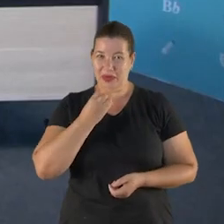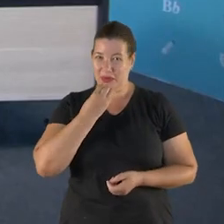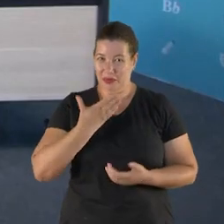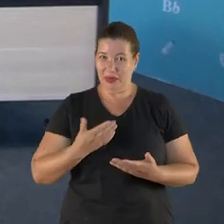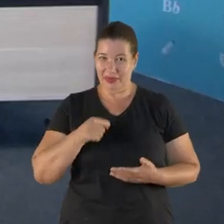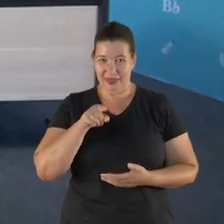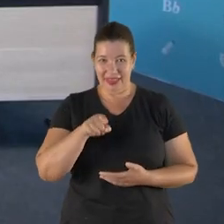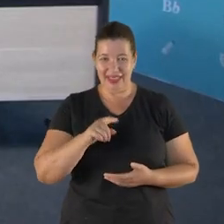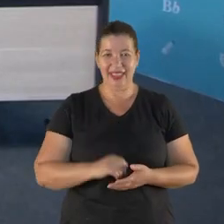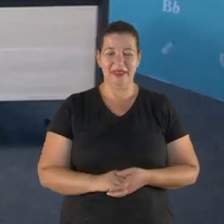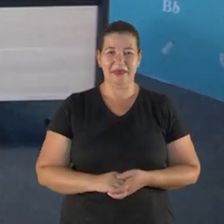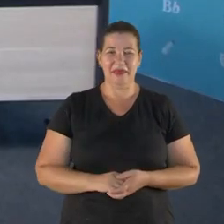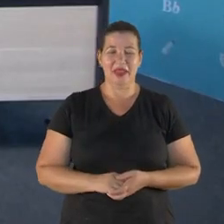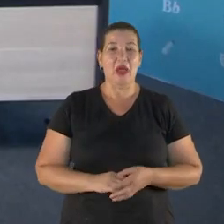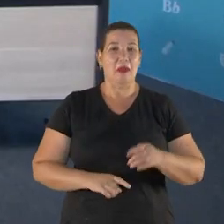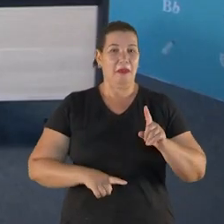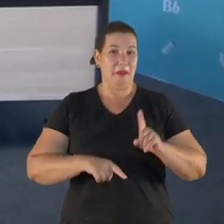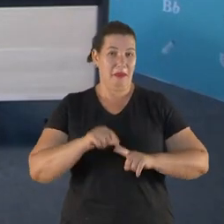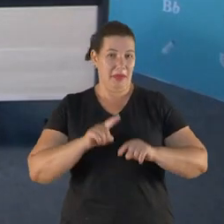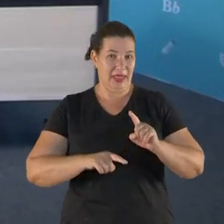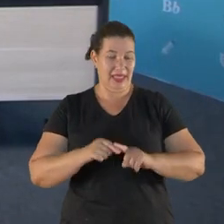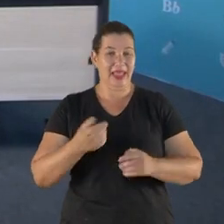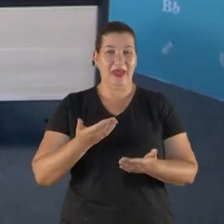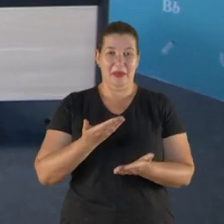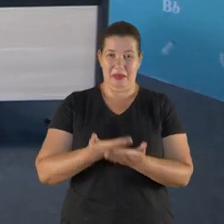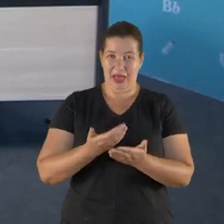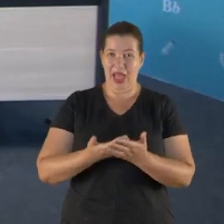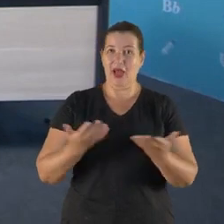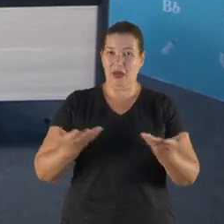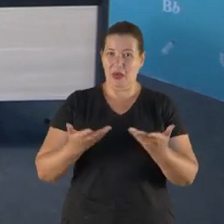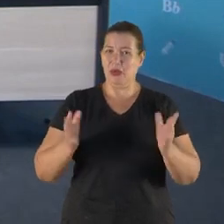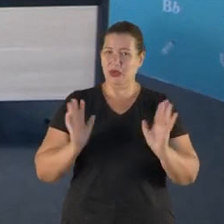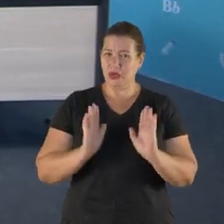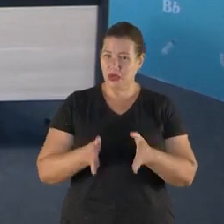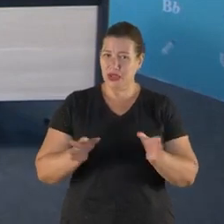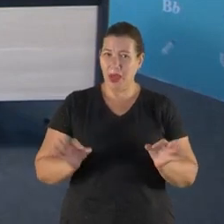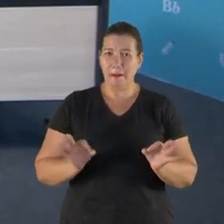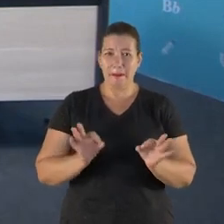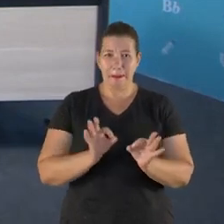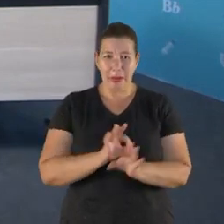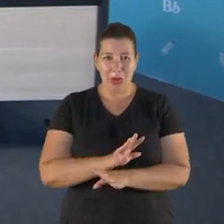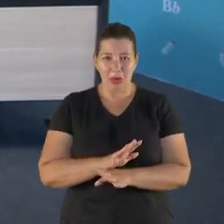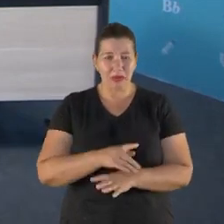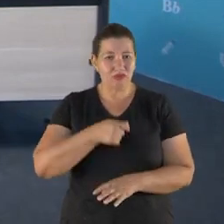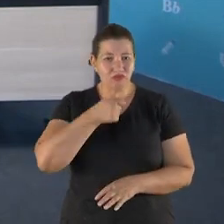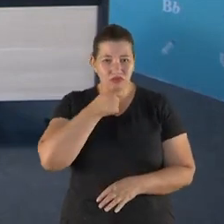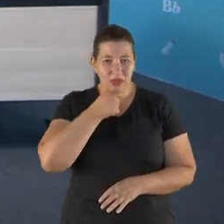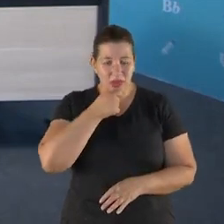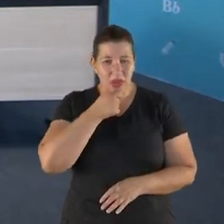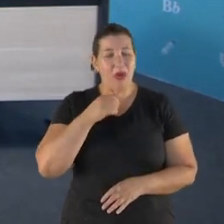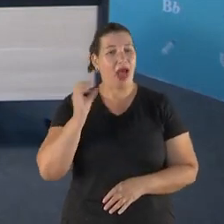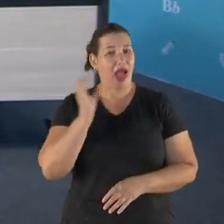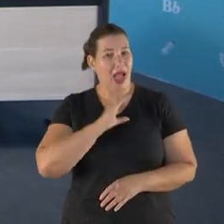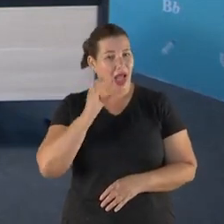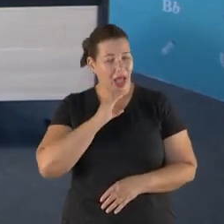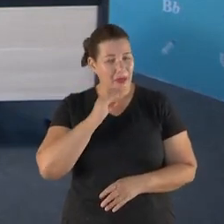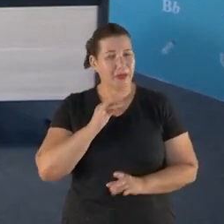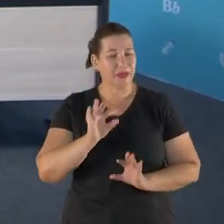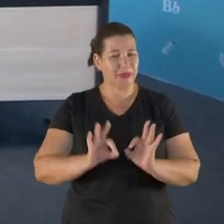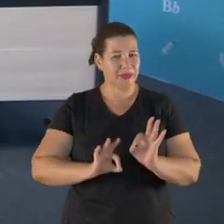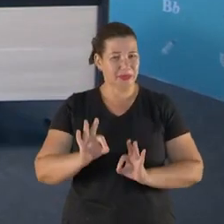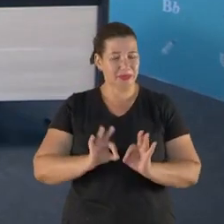Olá pessoal, tudo bem com vocês? O material para a nossa aula de hoje já está organizado? Se ainda não, corre